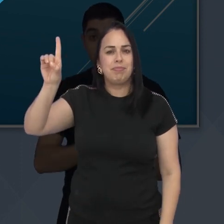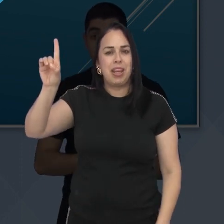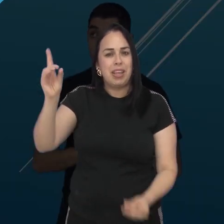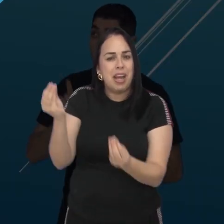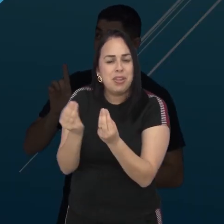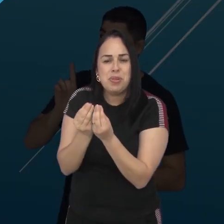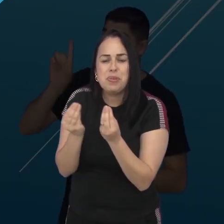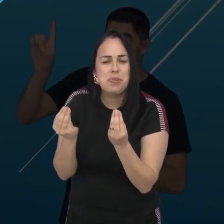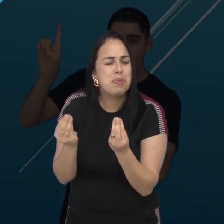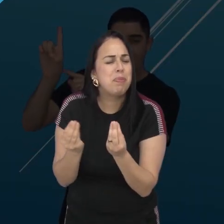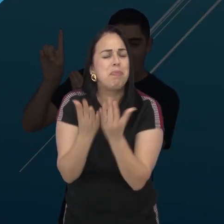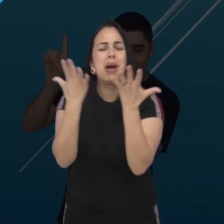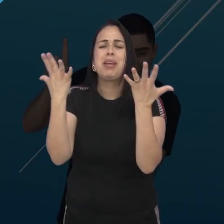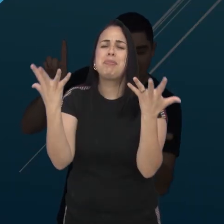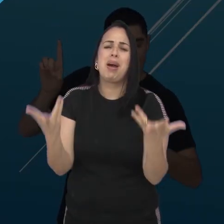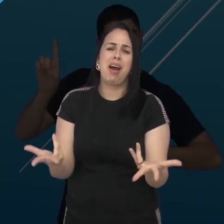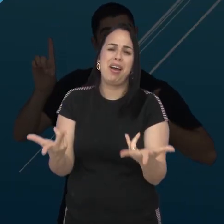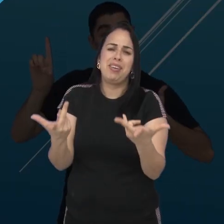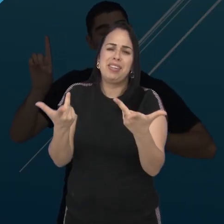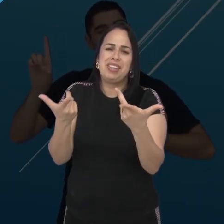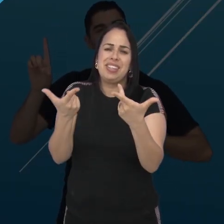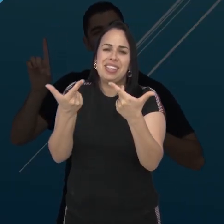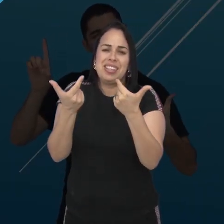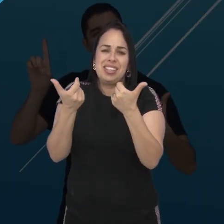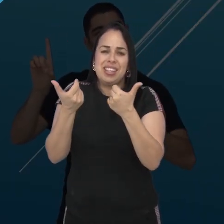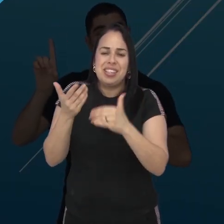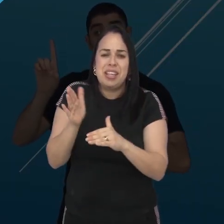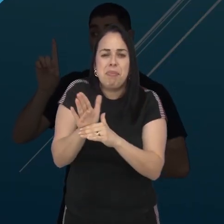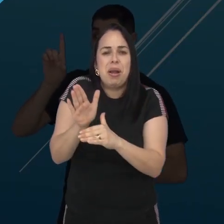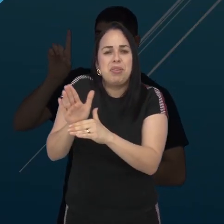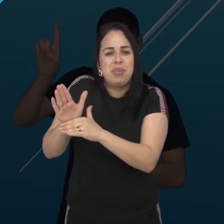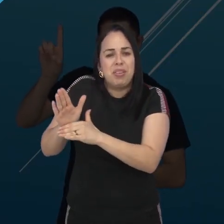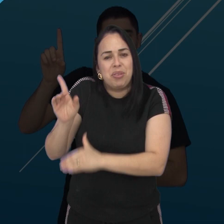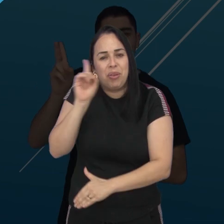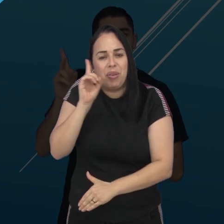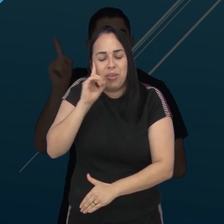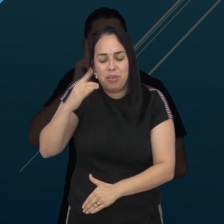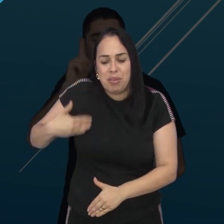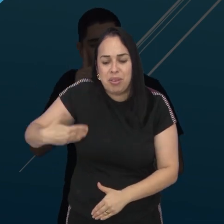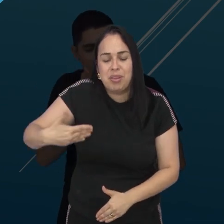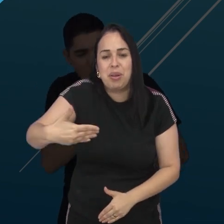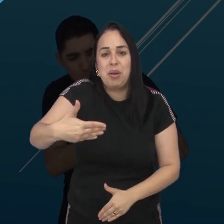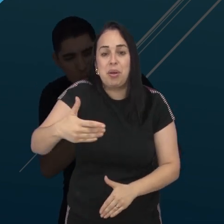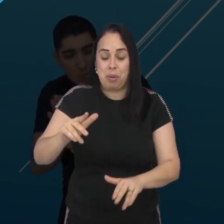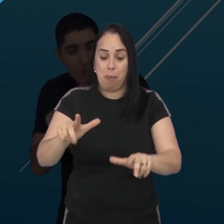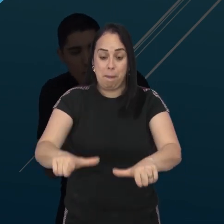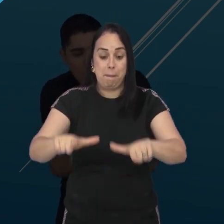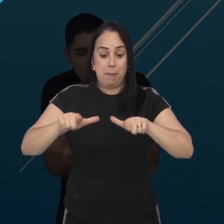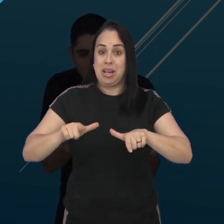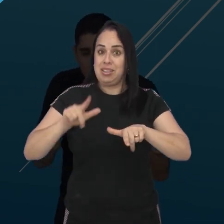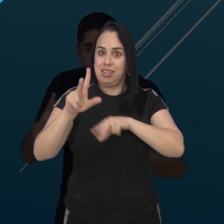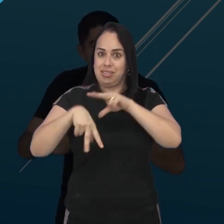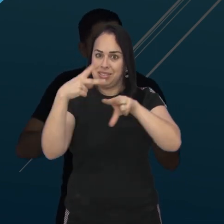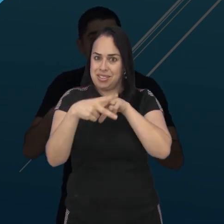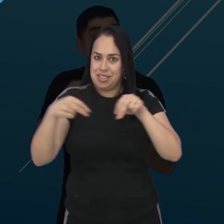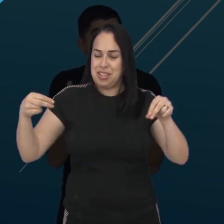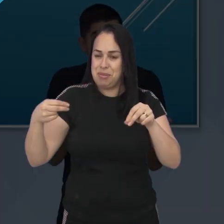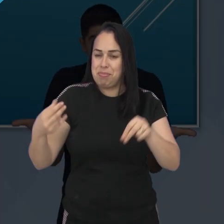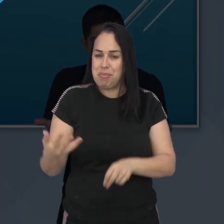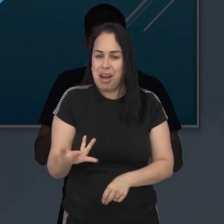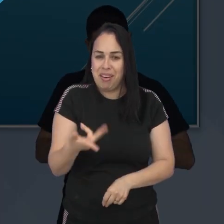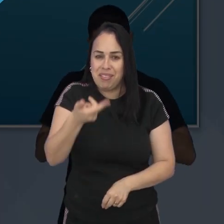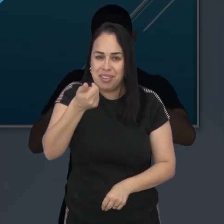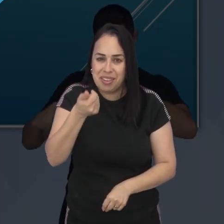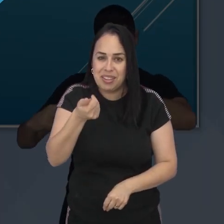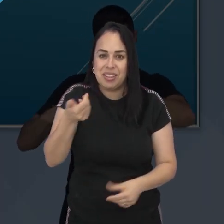das surpresas agradáveis e está sempre enriquecendo o nosso dia a dia com presentes valiosos como este, que